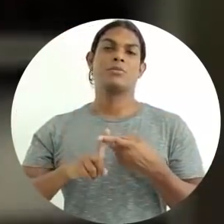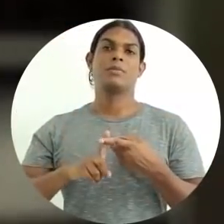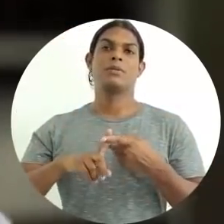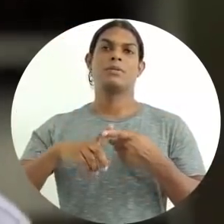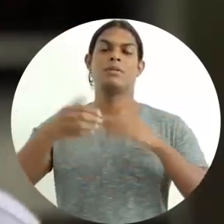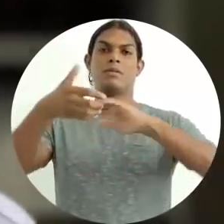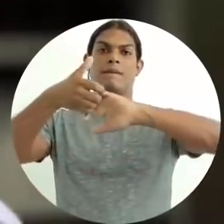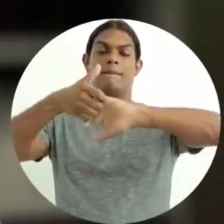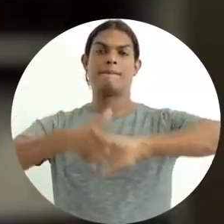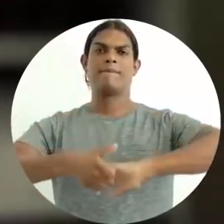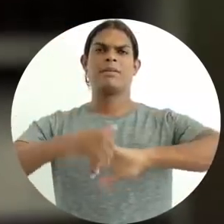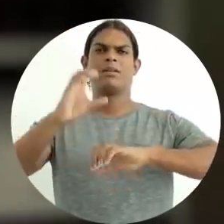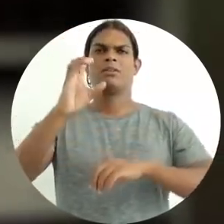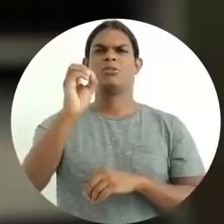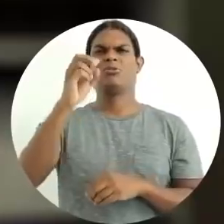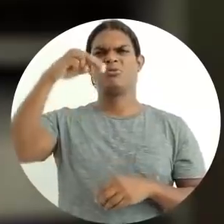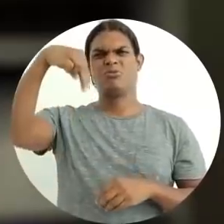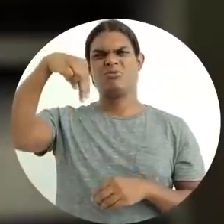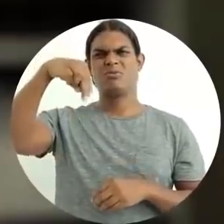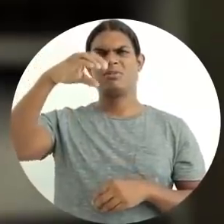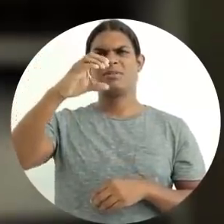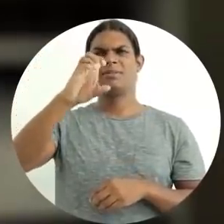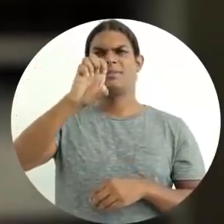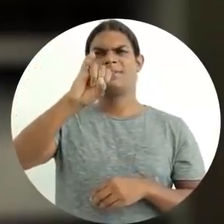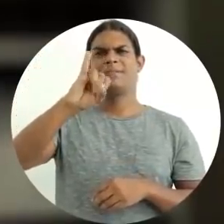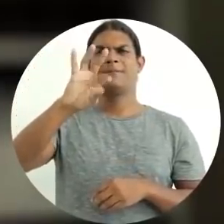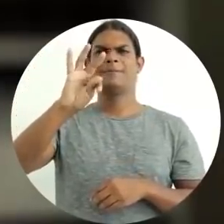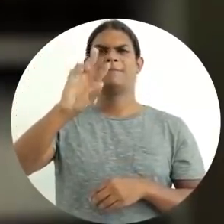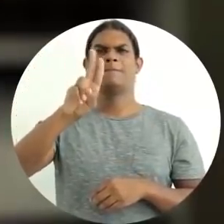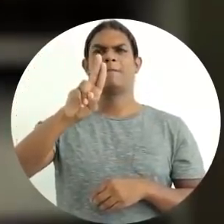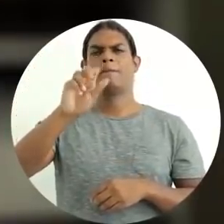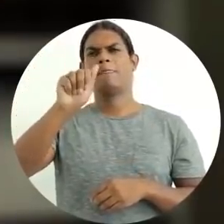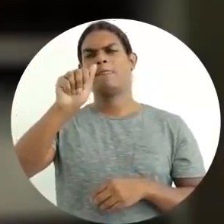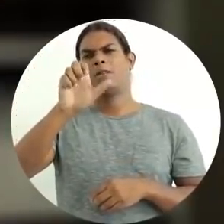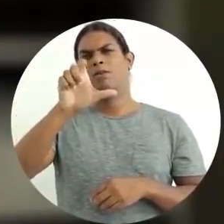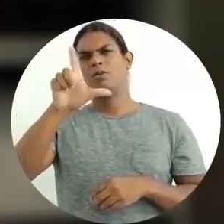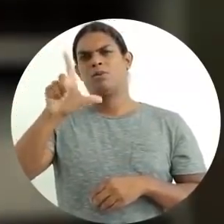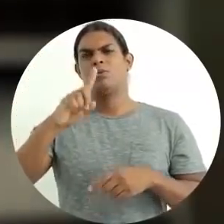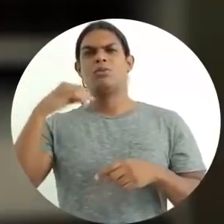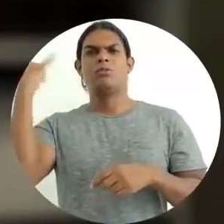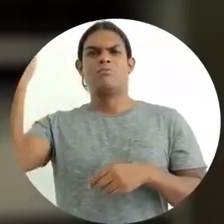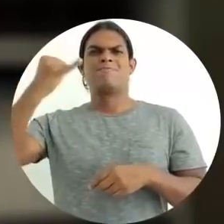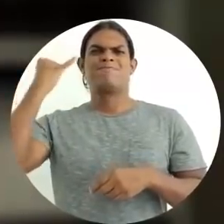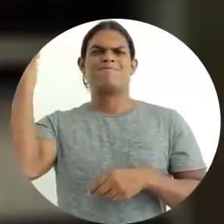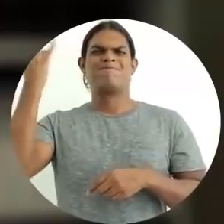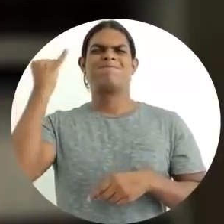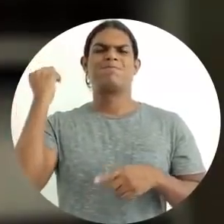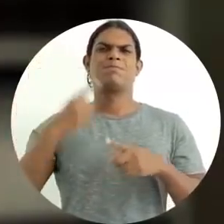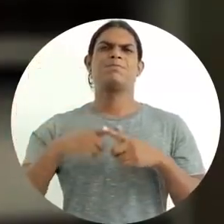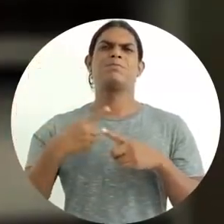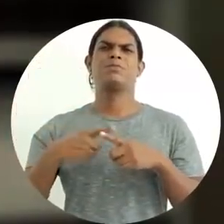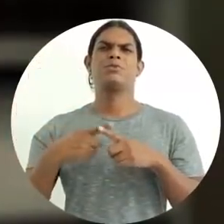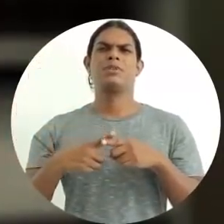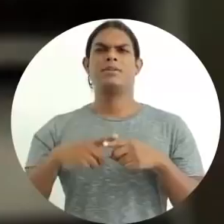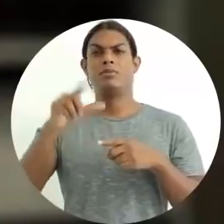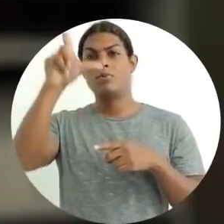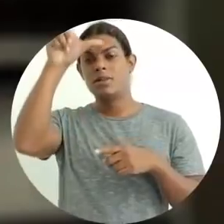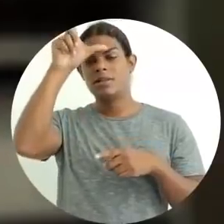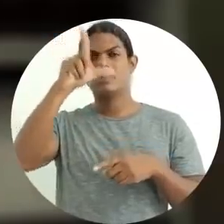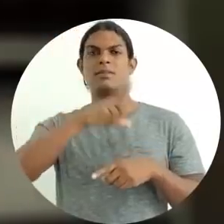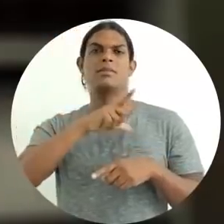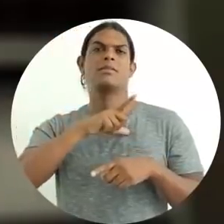temos também a habilidade conceitual, que é importantíssimo. Por quê? O líder que tem uma